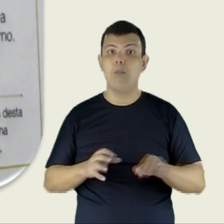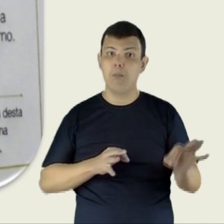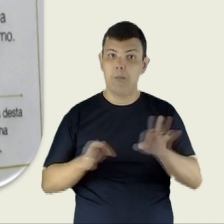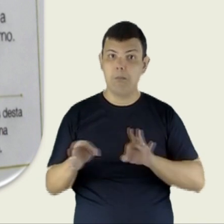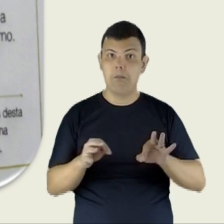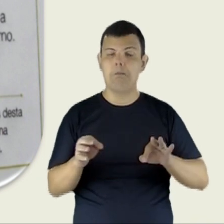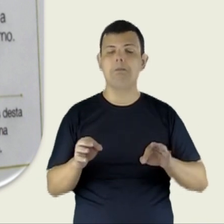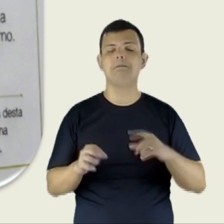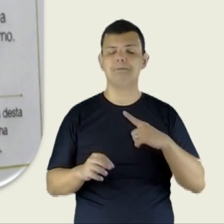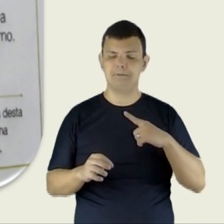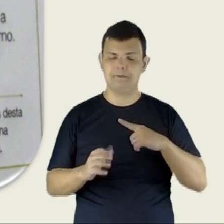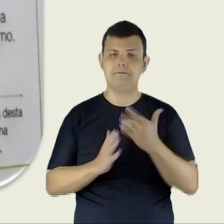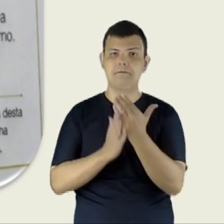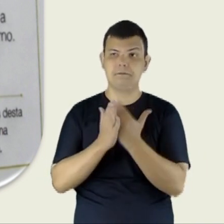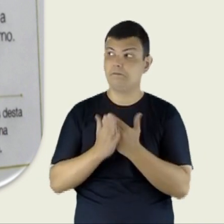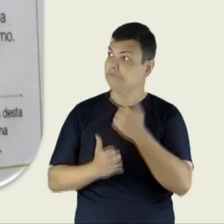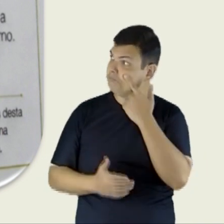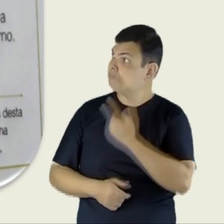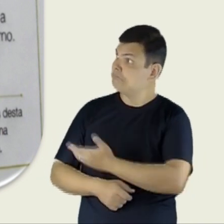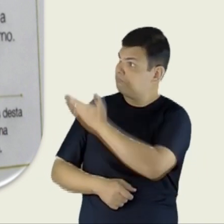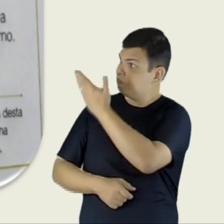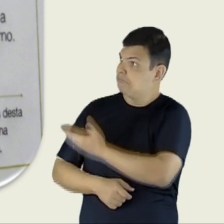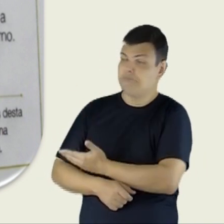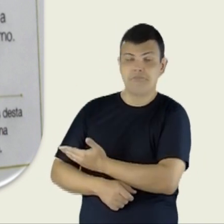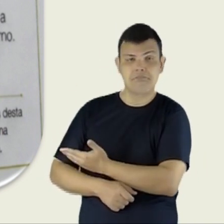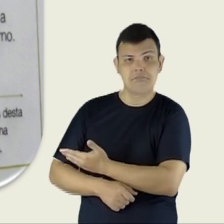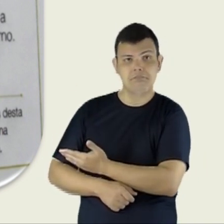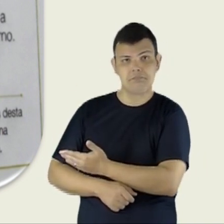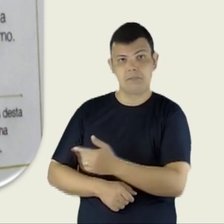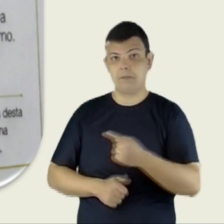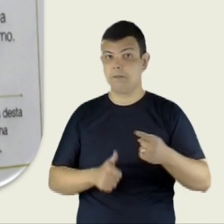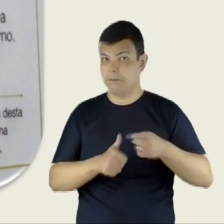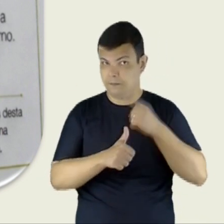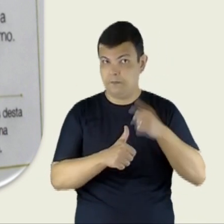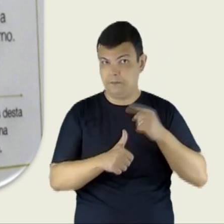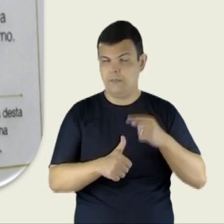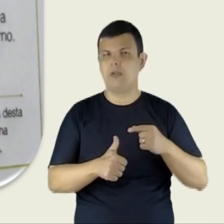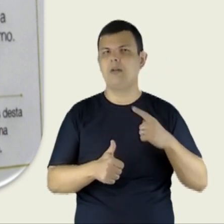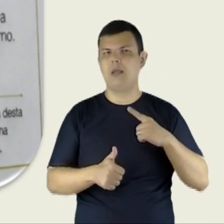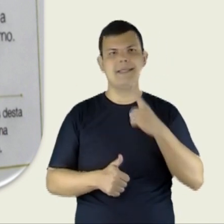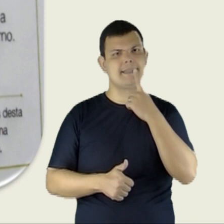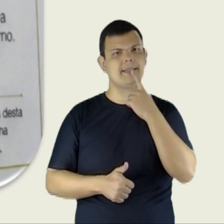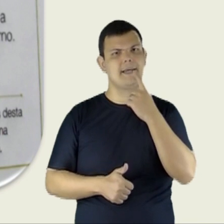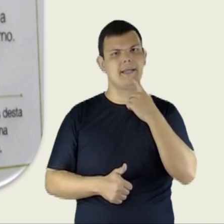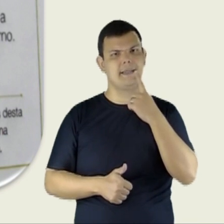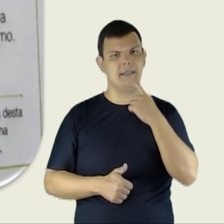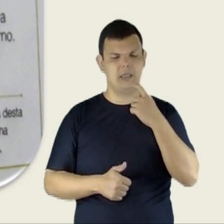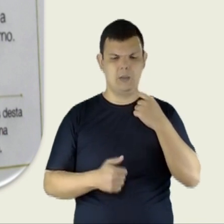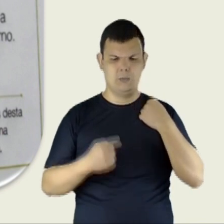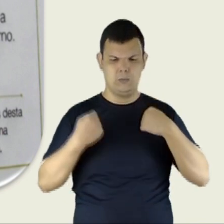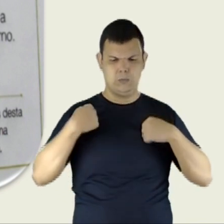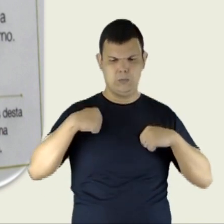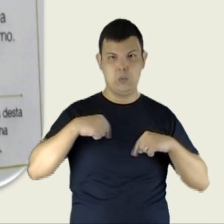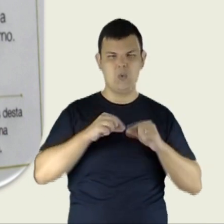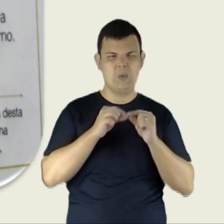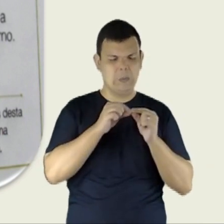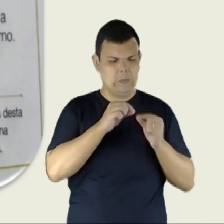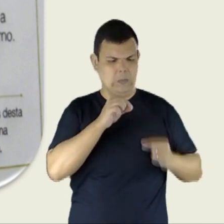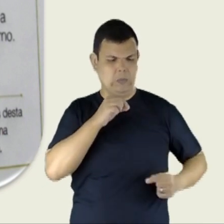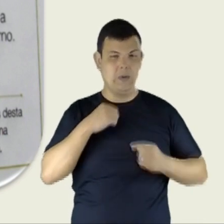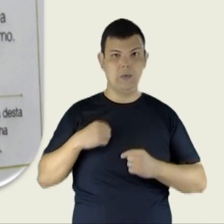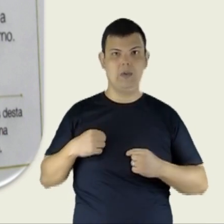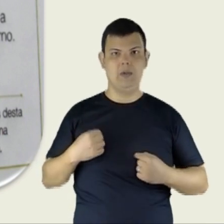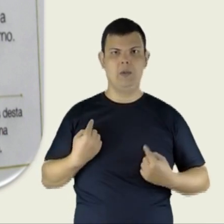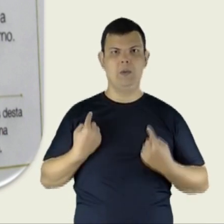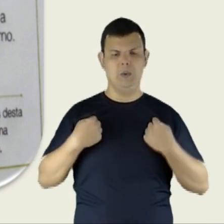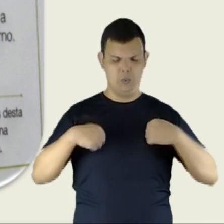processo que você está acompanhando aí na imagem. No primeiro momento, o sangue percorre os vasos sanguíneos até